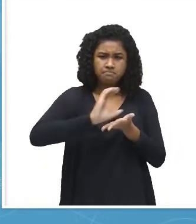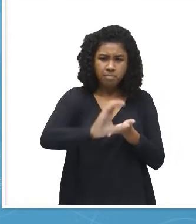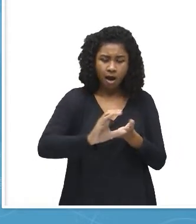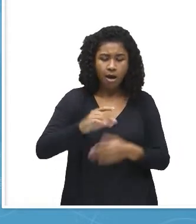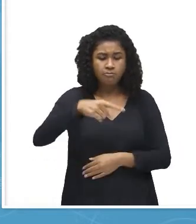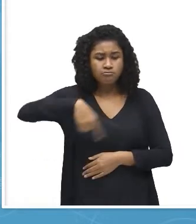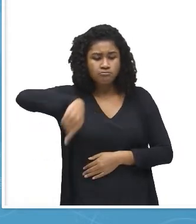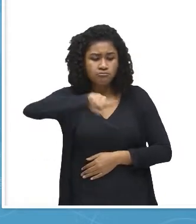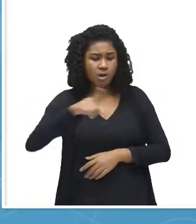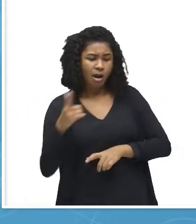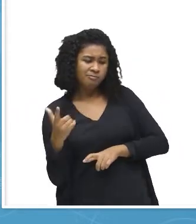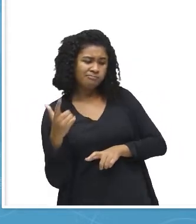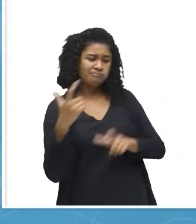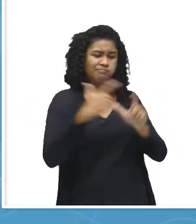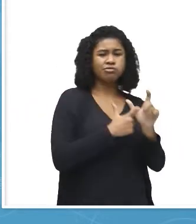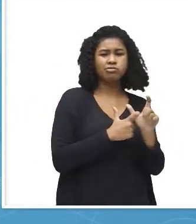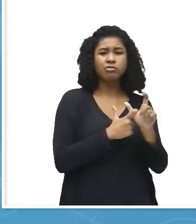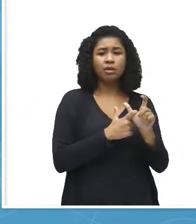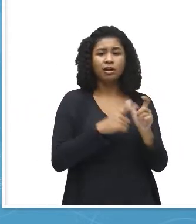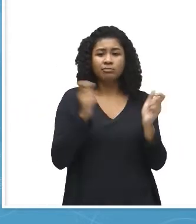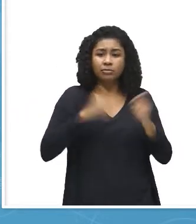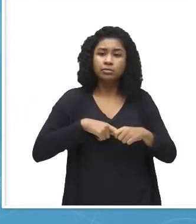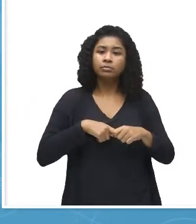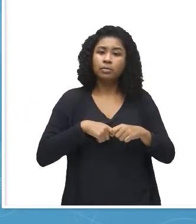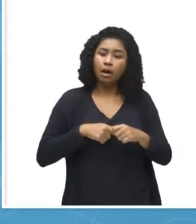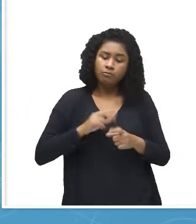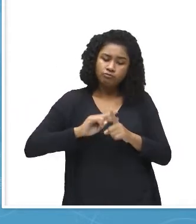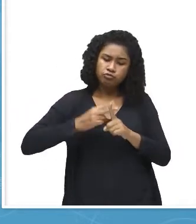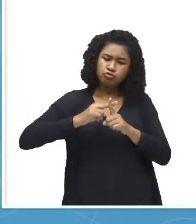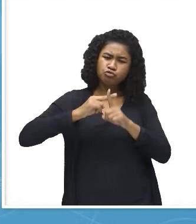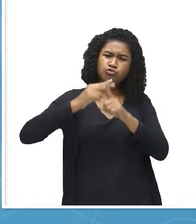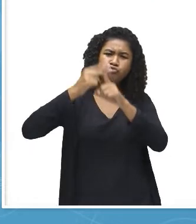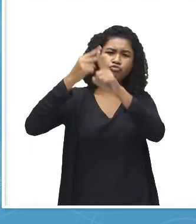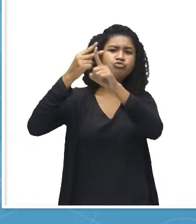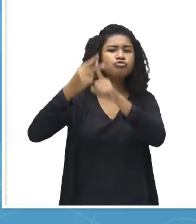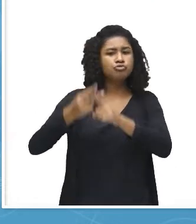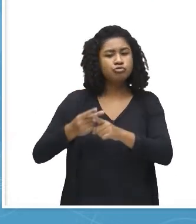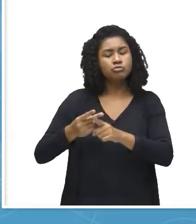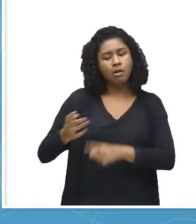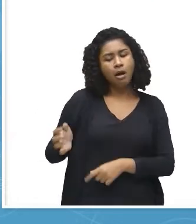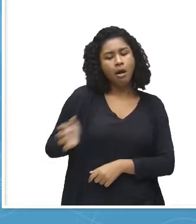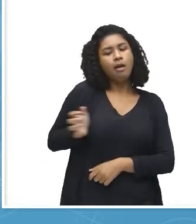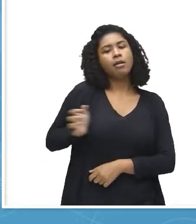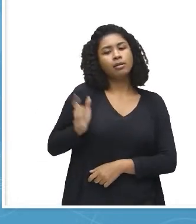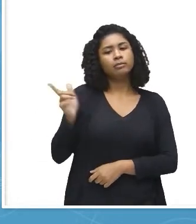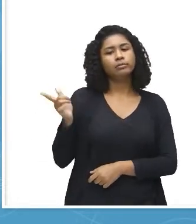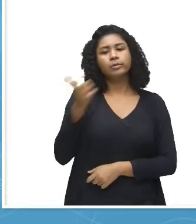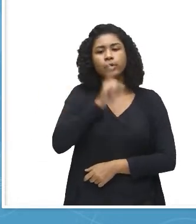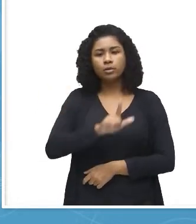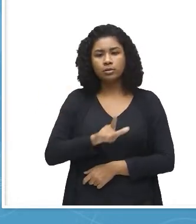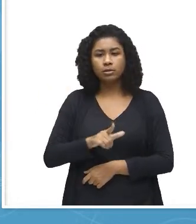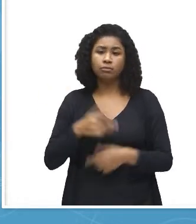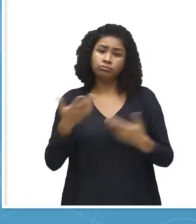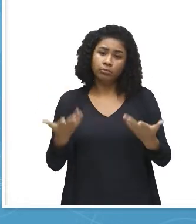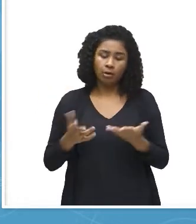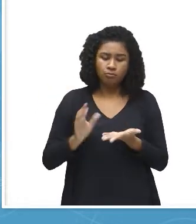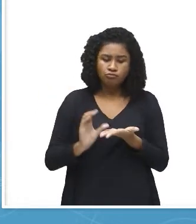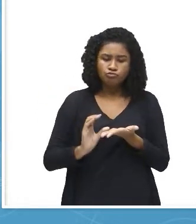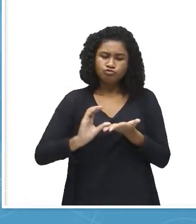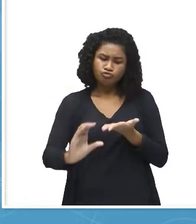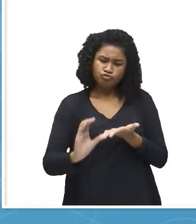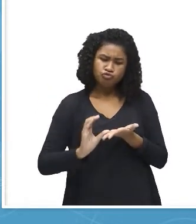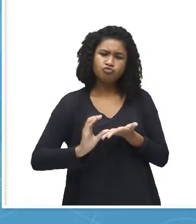altos. Olha só, gente, interessante aqui. Buscavam áreas onde eles pudessem emprestar dinheiro a juros